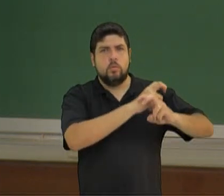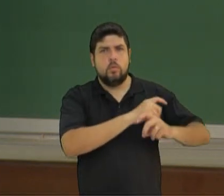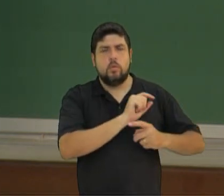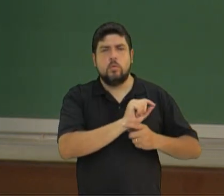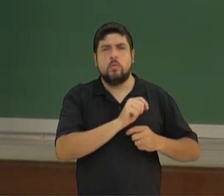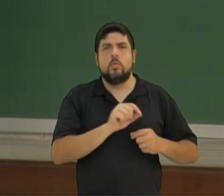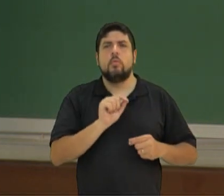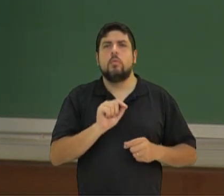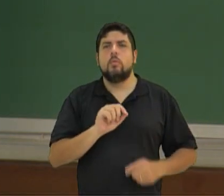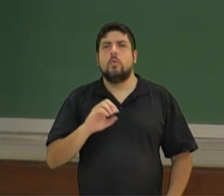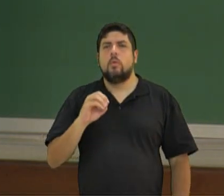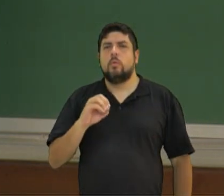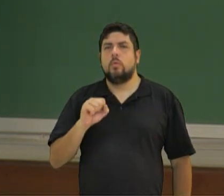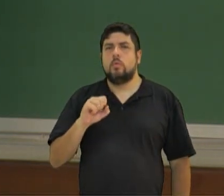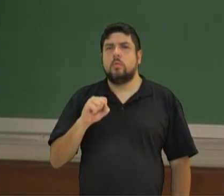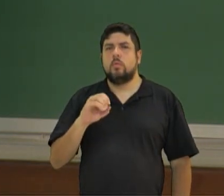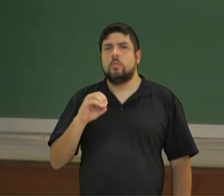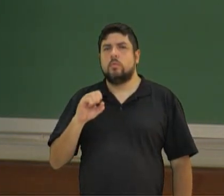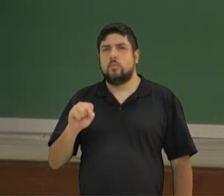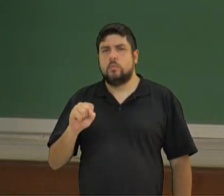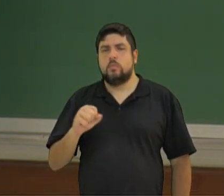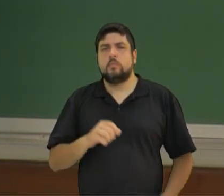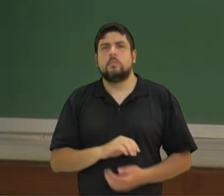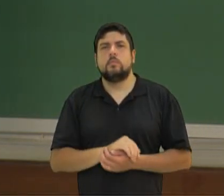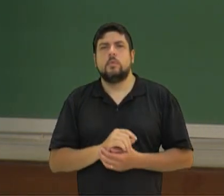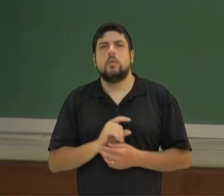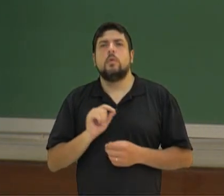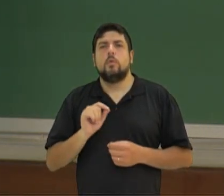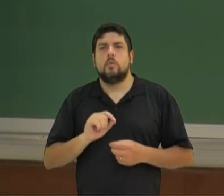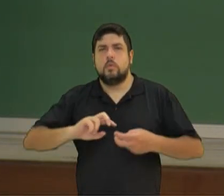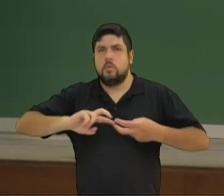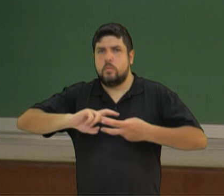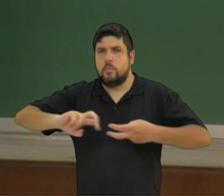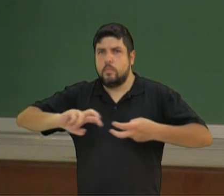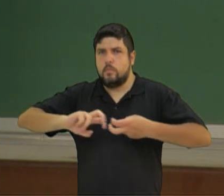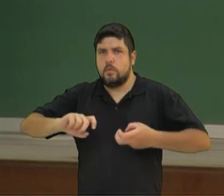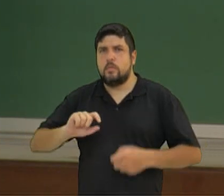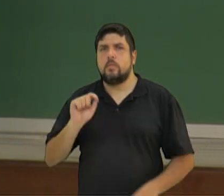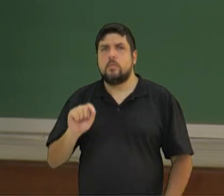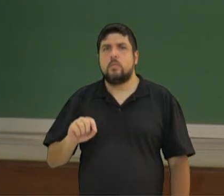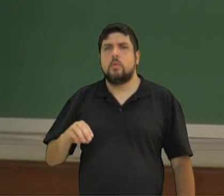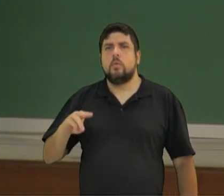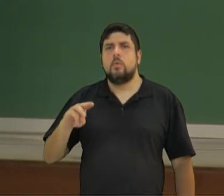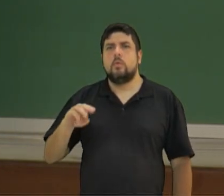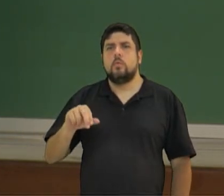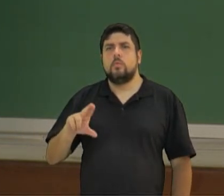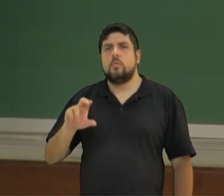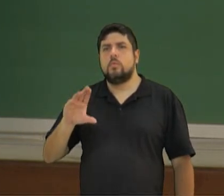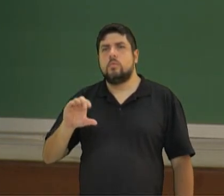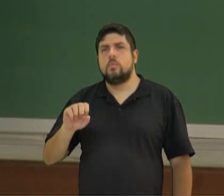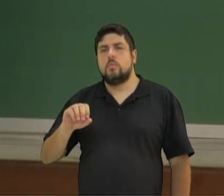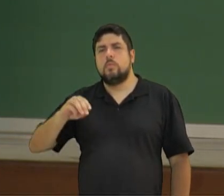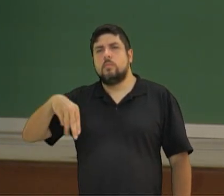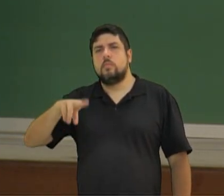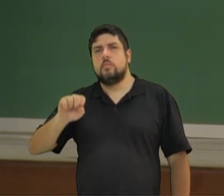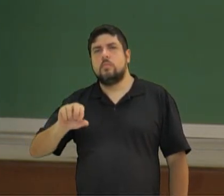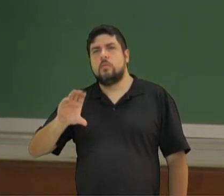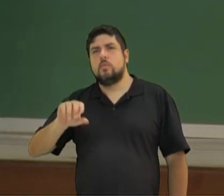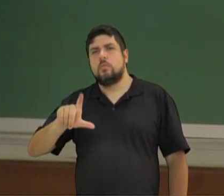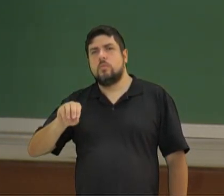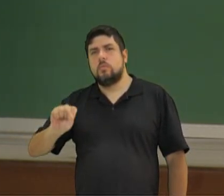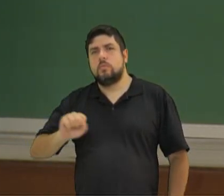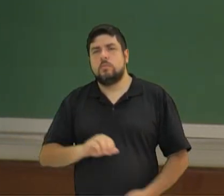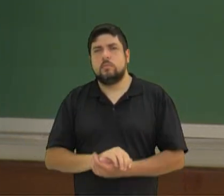dos ossos. Estou falando do sistema muscular, eu estou falando dos músculos. Lembram dos tipos